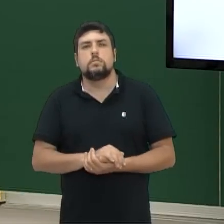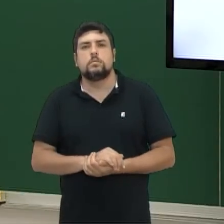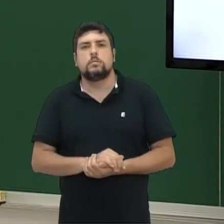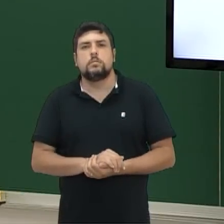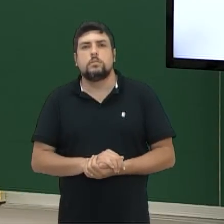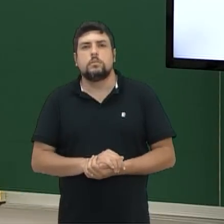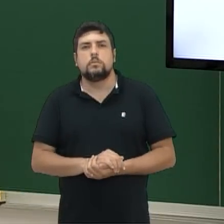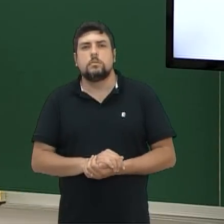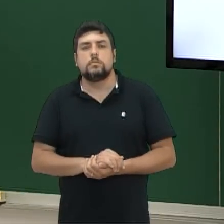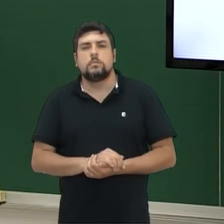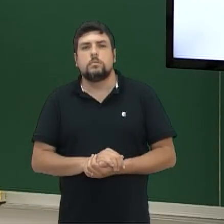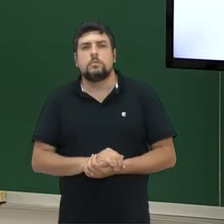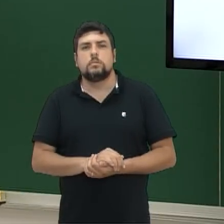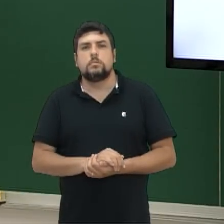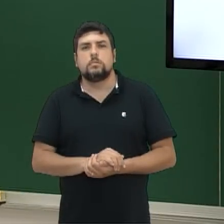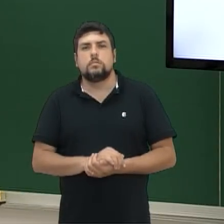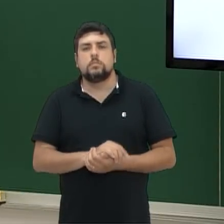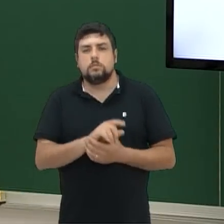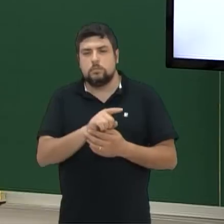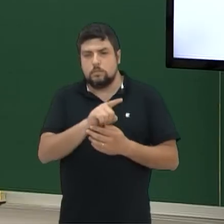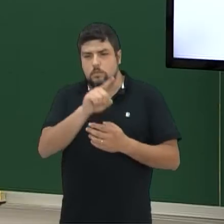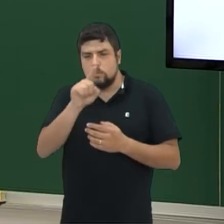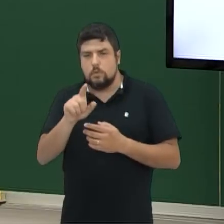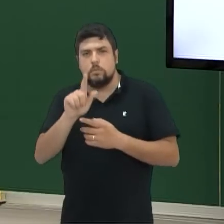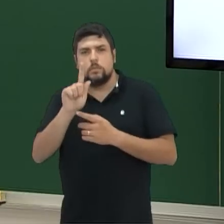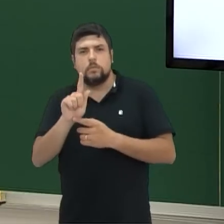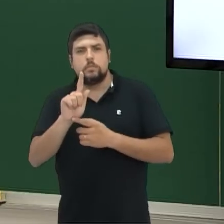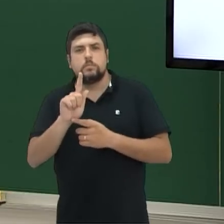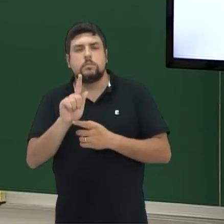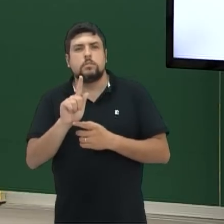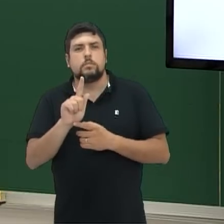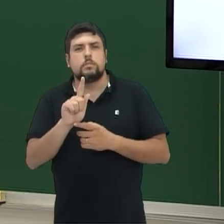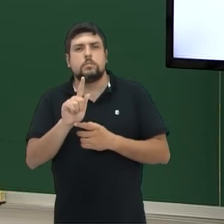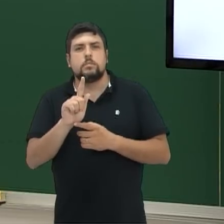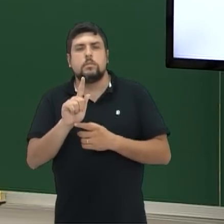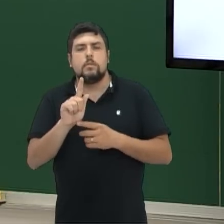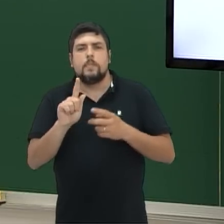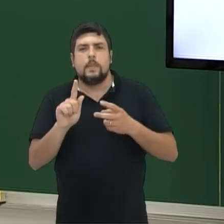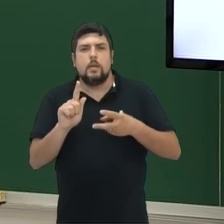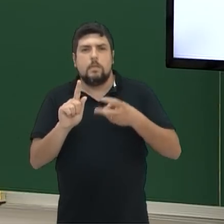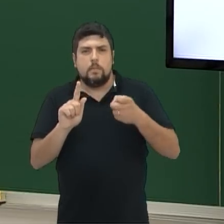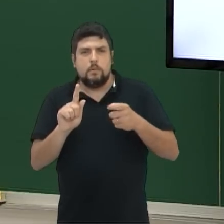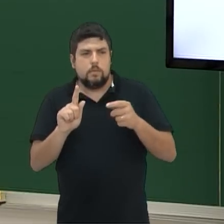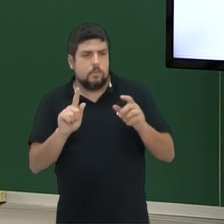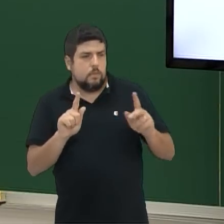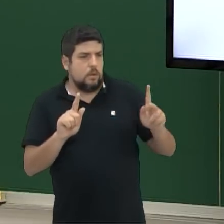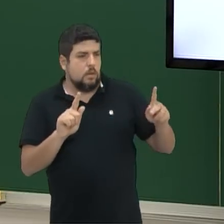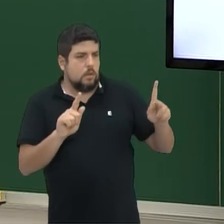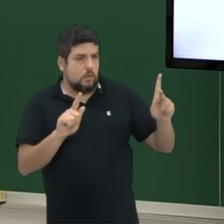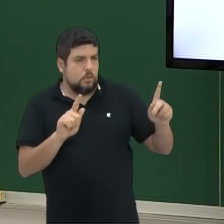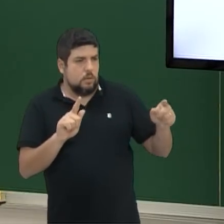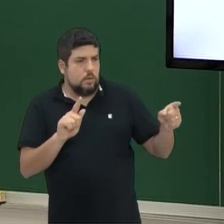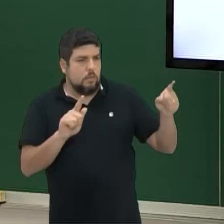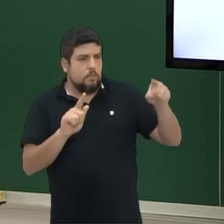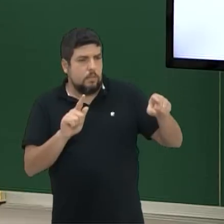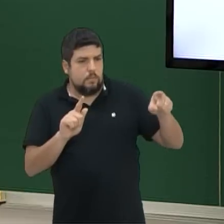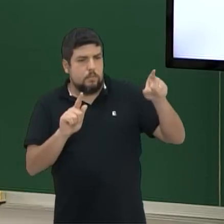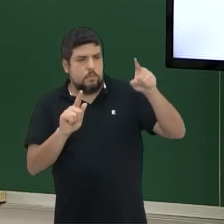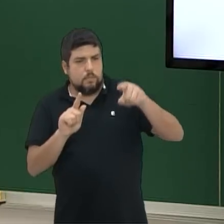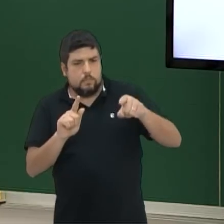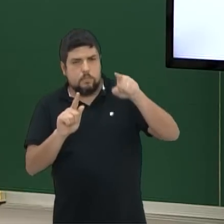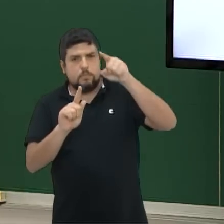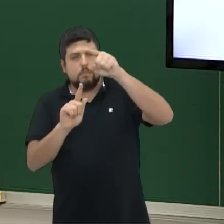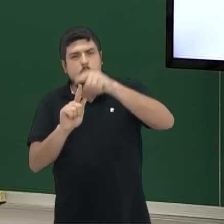Do lado da decagrama, a gente tinha a grama. Então, reparem que a distância da quilograma para